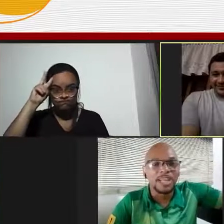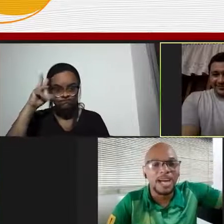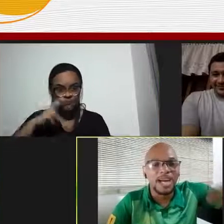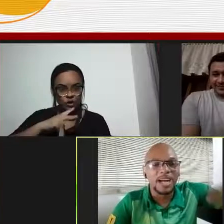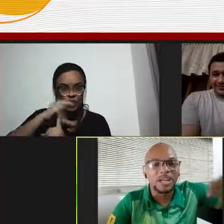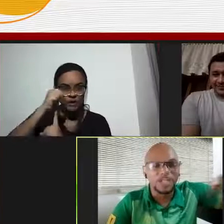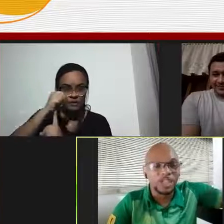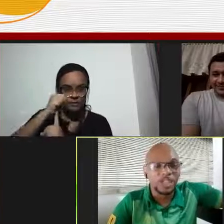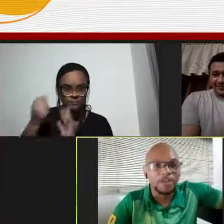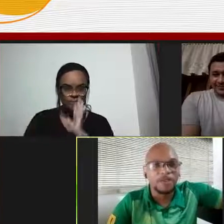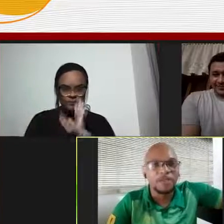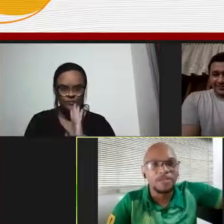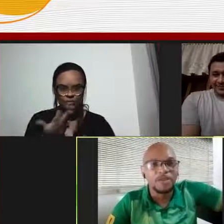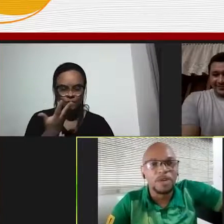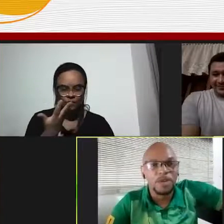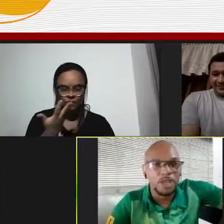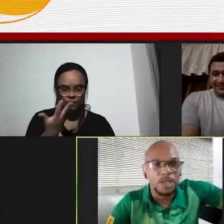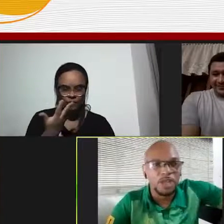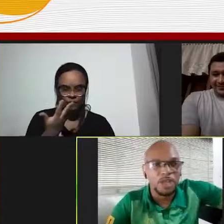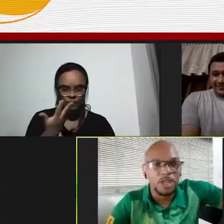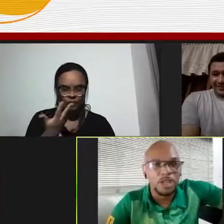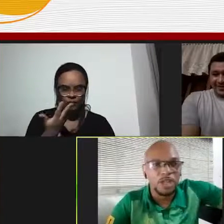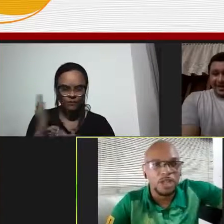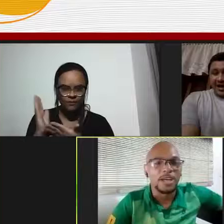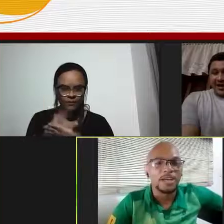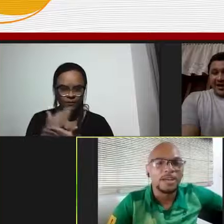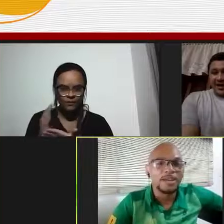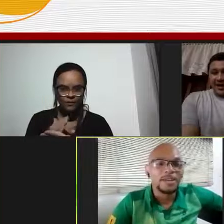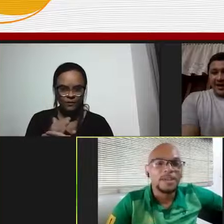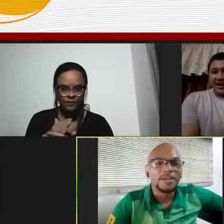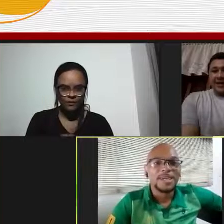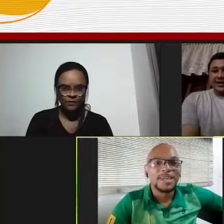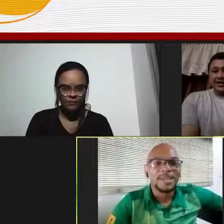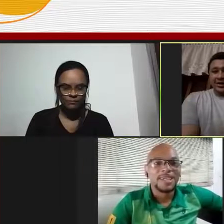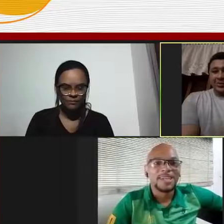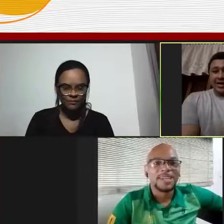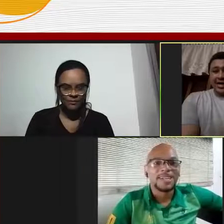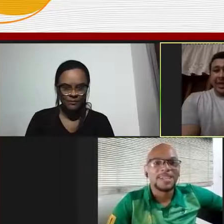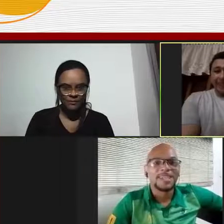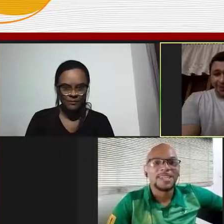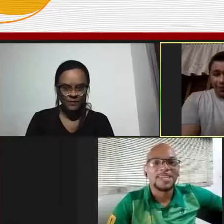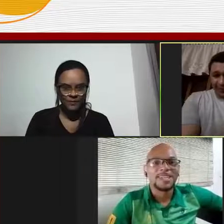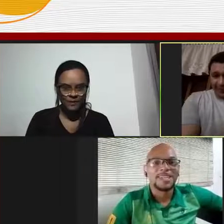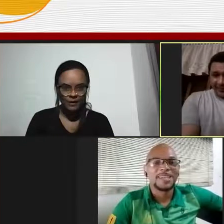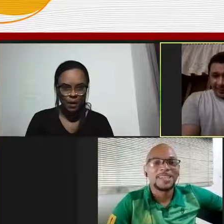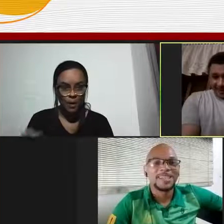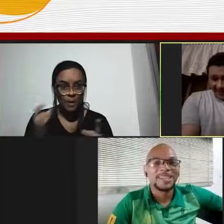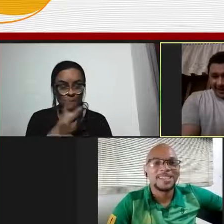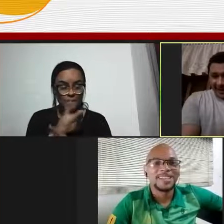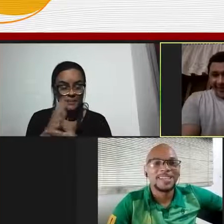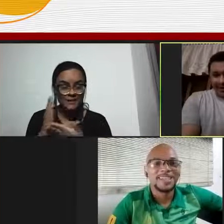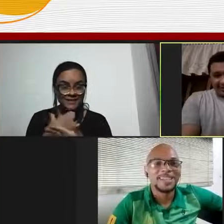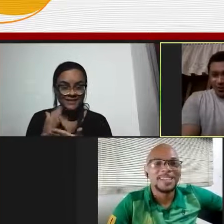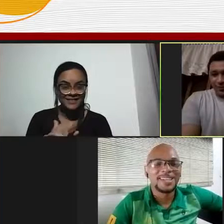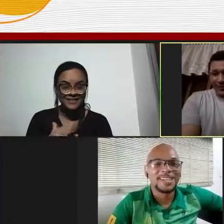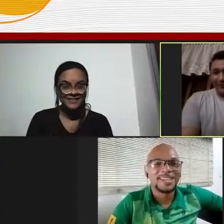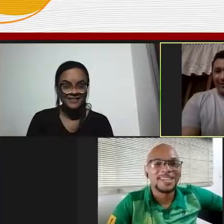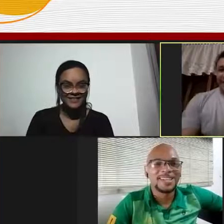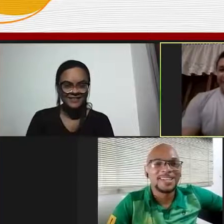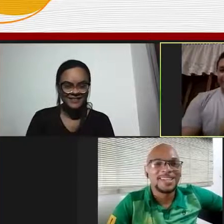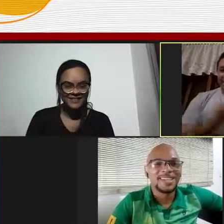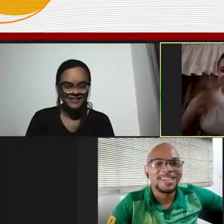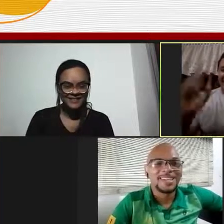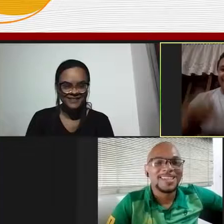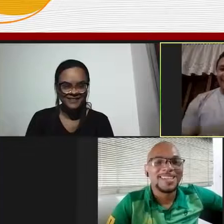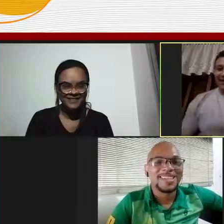de criar, de escrever um livro contando a sua trajetória? Estamos acabando com o tempo aqui, né? Mas tudo bem,